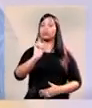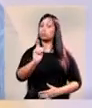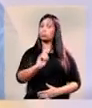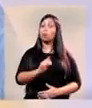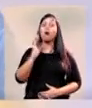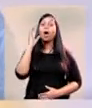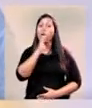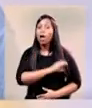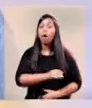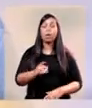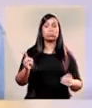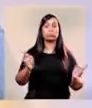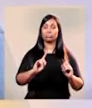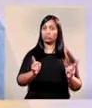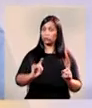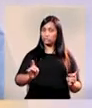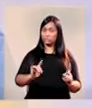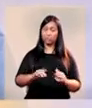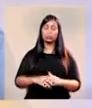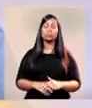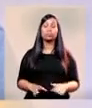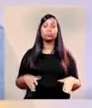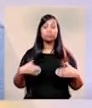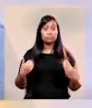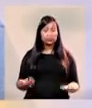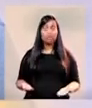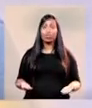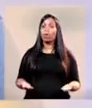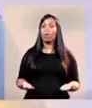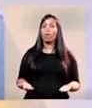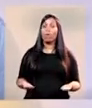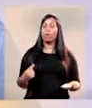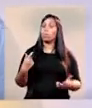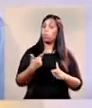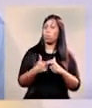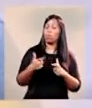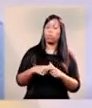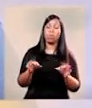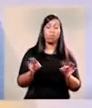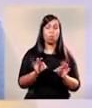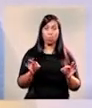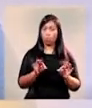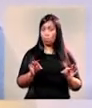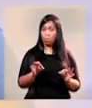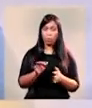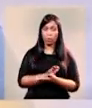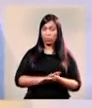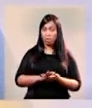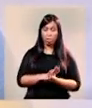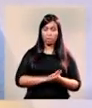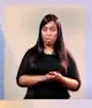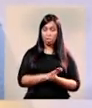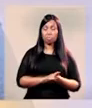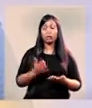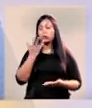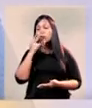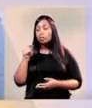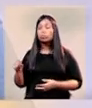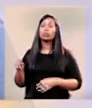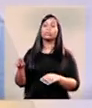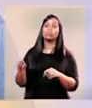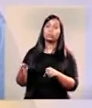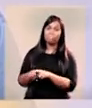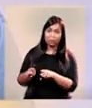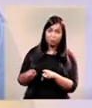é rápido, né? Não é um passe de mágica. Então, não temos tido problema em relação a isso. Né? E a criança,